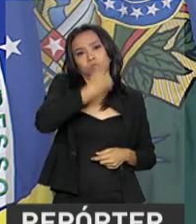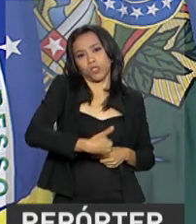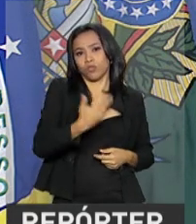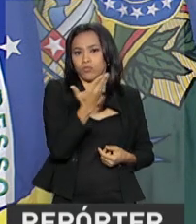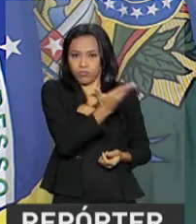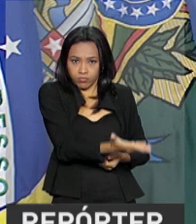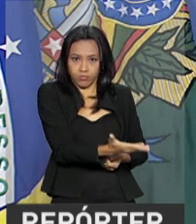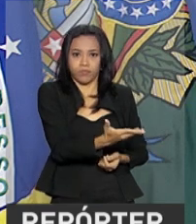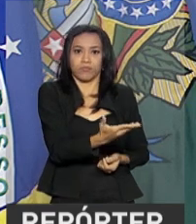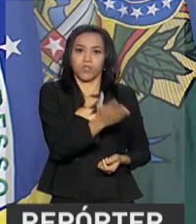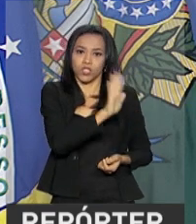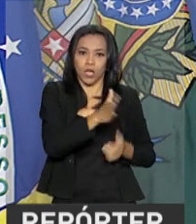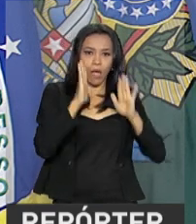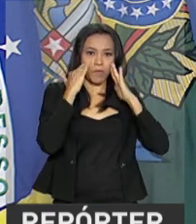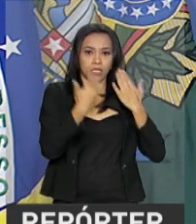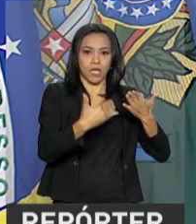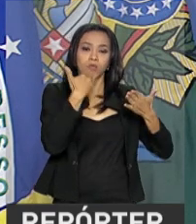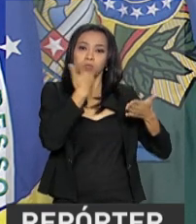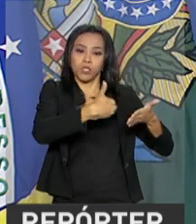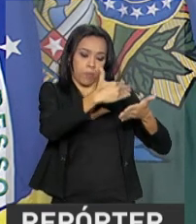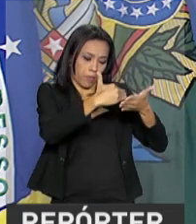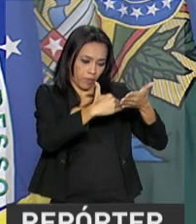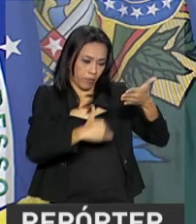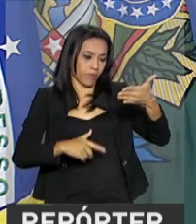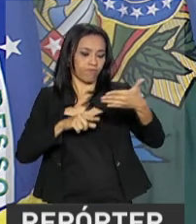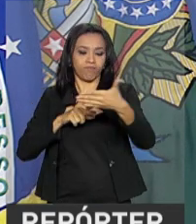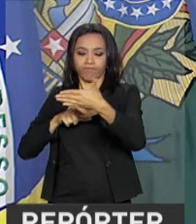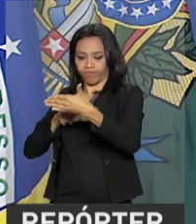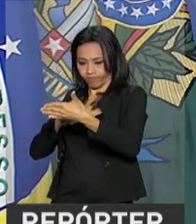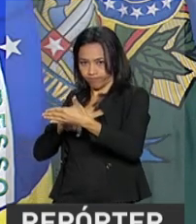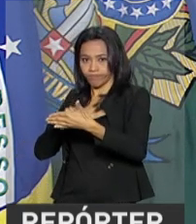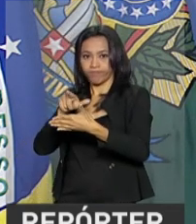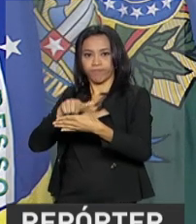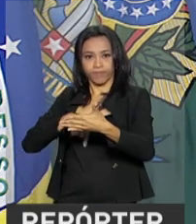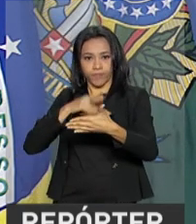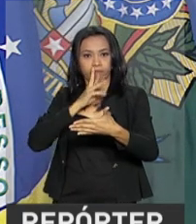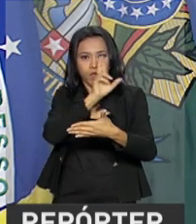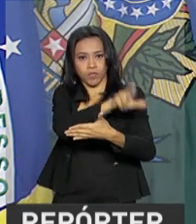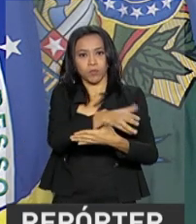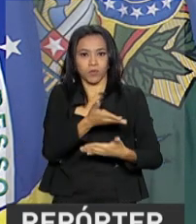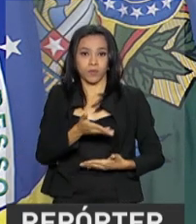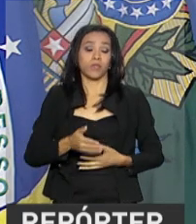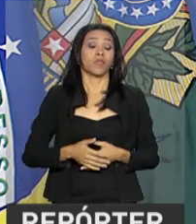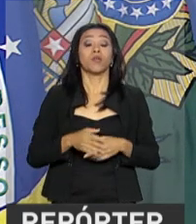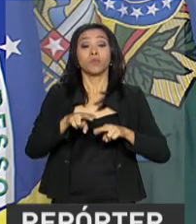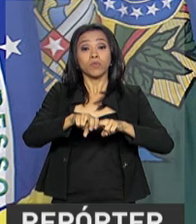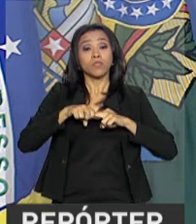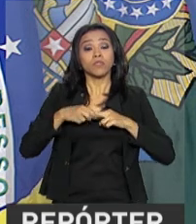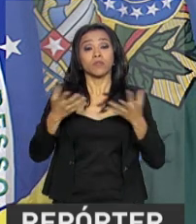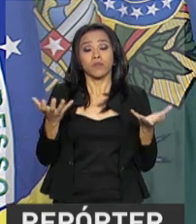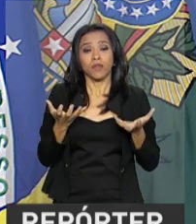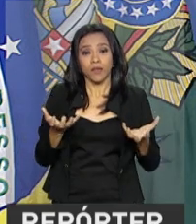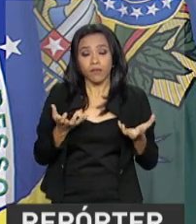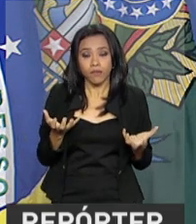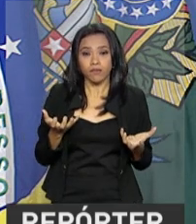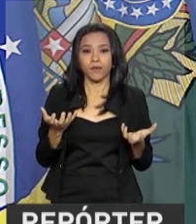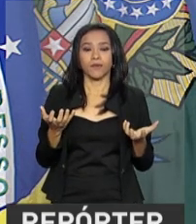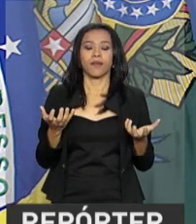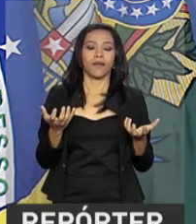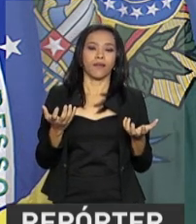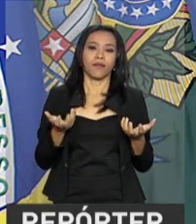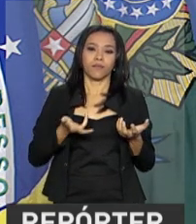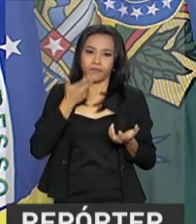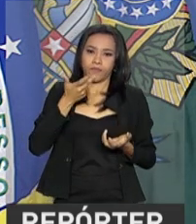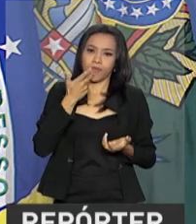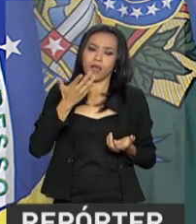apresentadas por isso eu quero manifestar a minha plena confiança